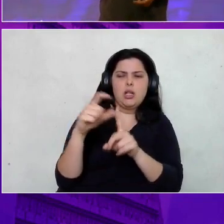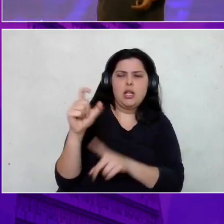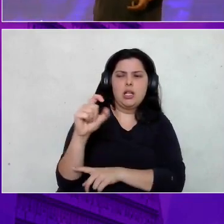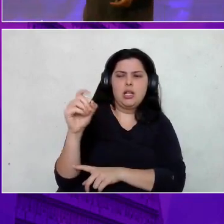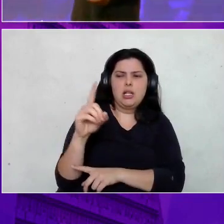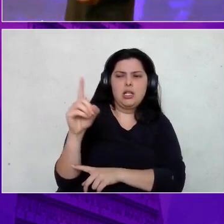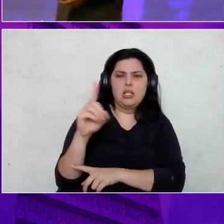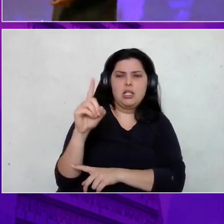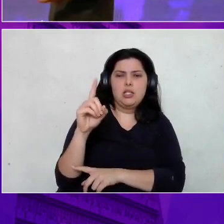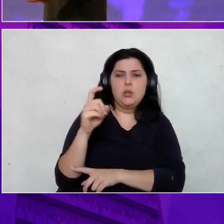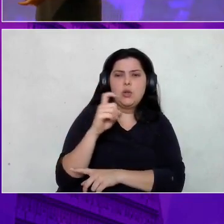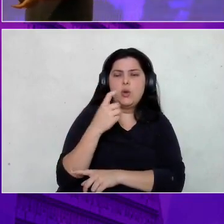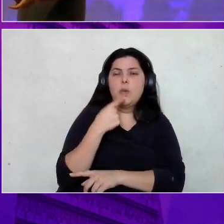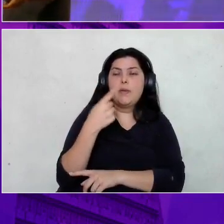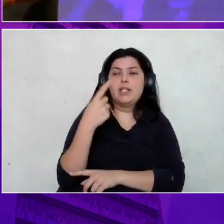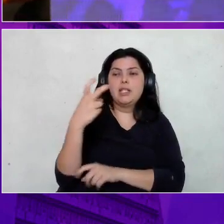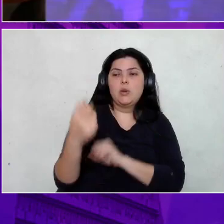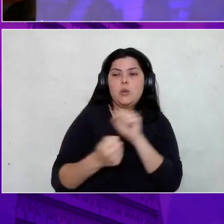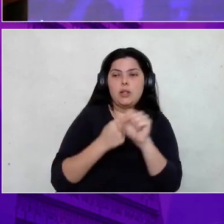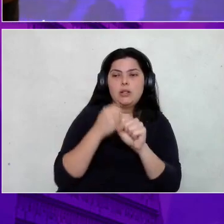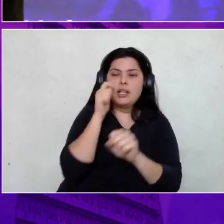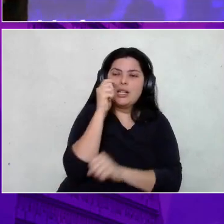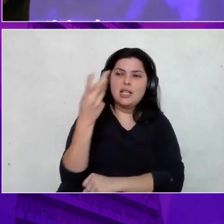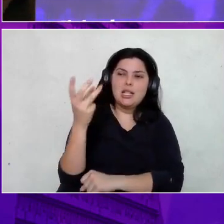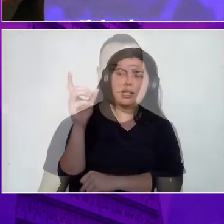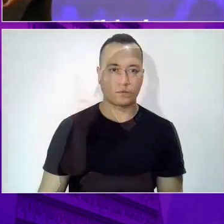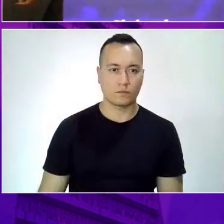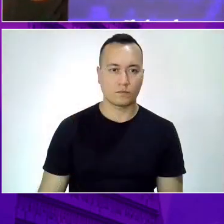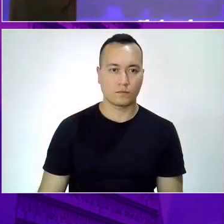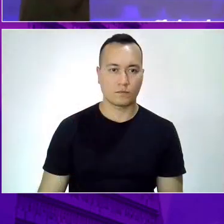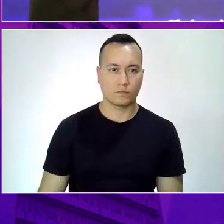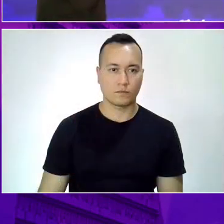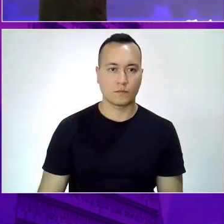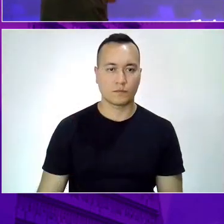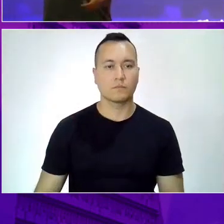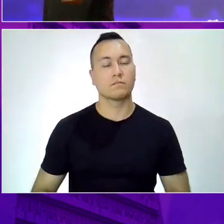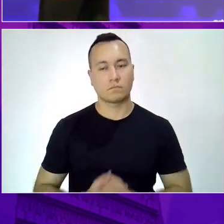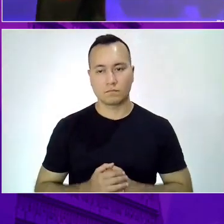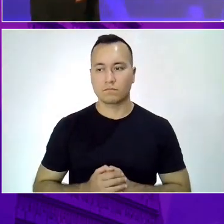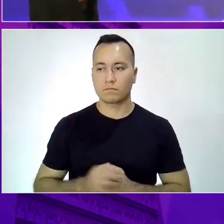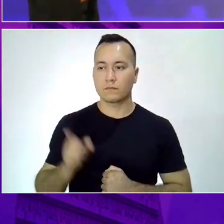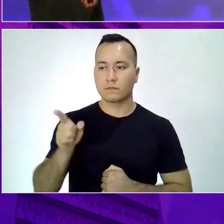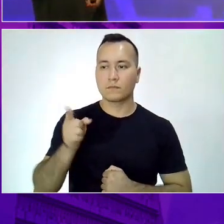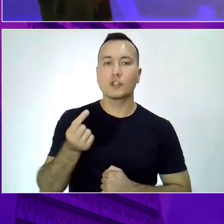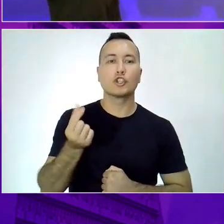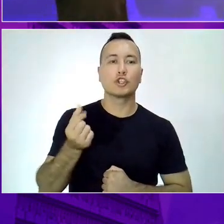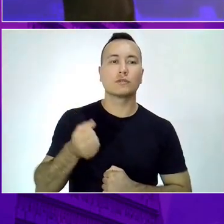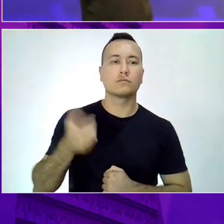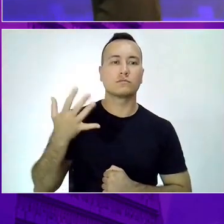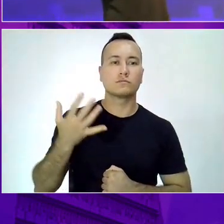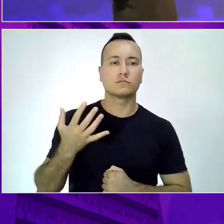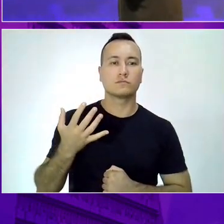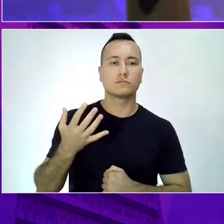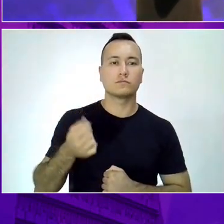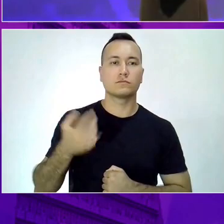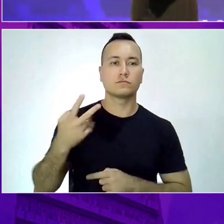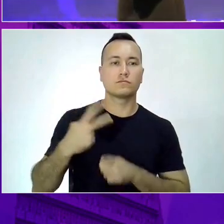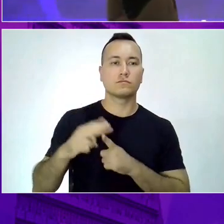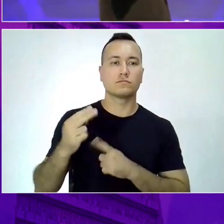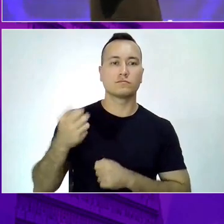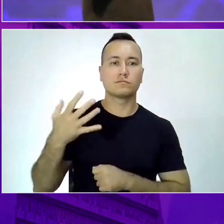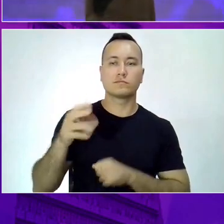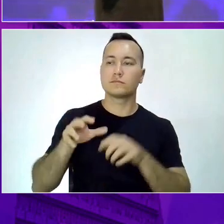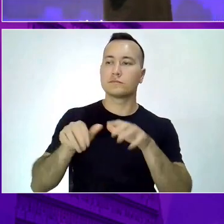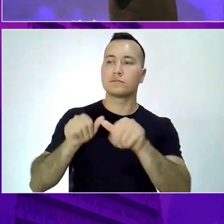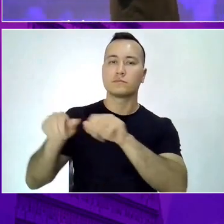anos, ele ganha $3 por semana durante infinito, certo? E acho